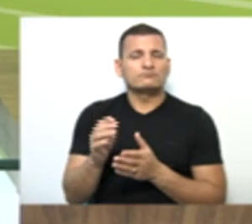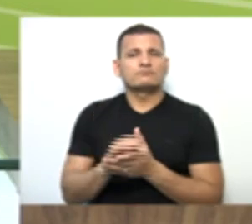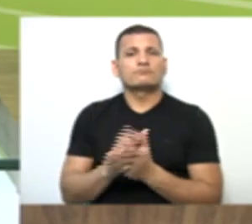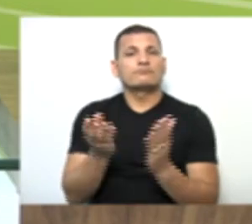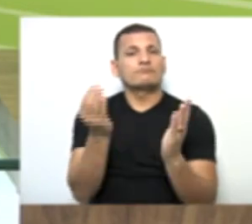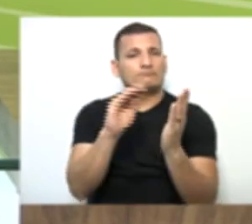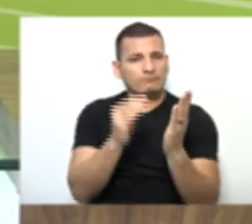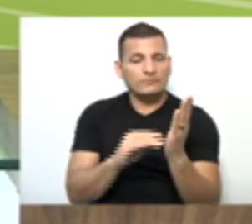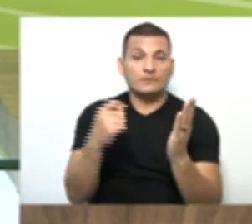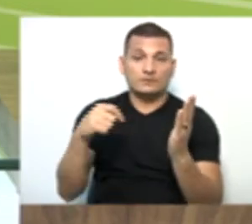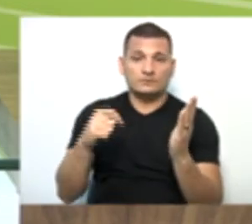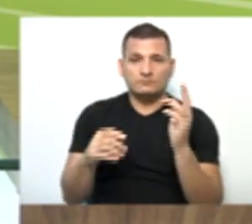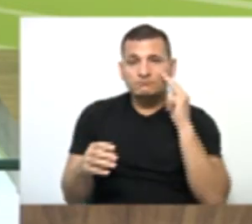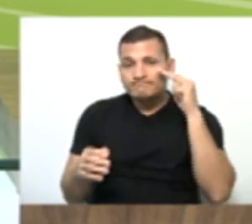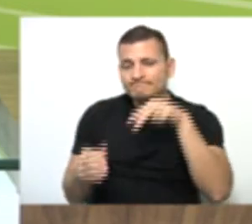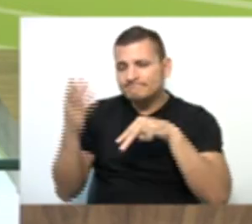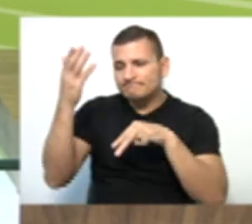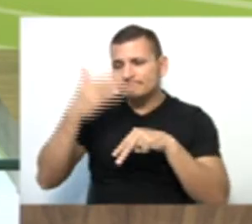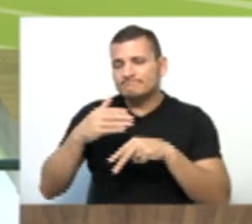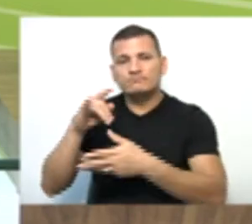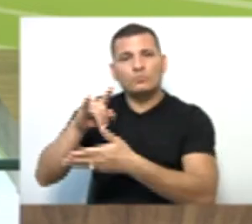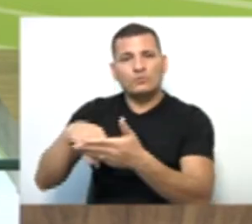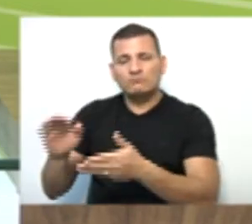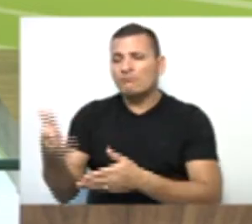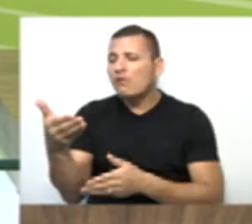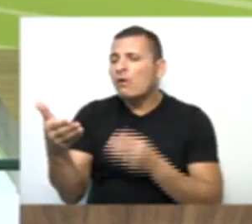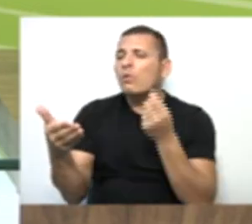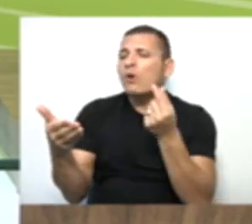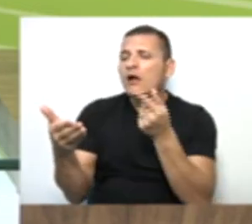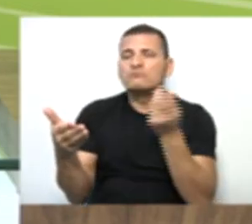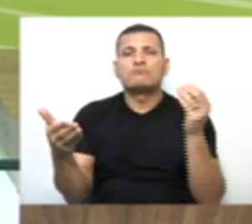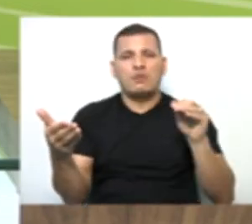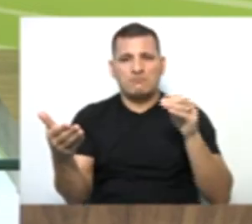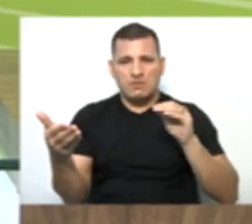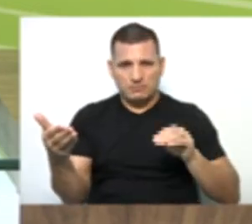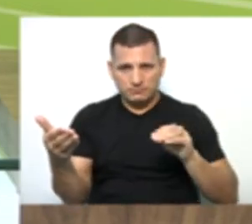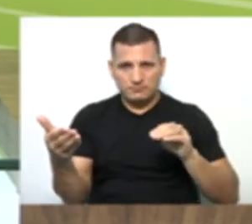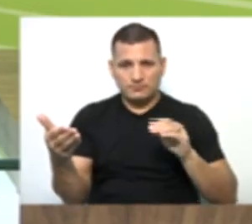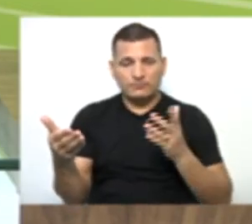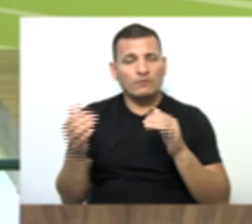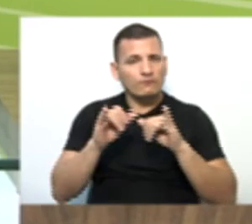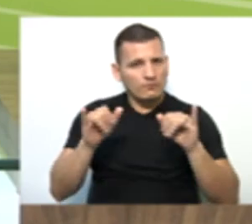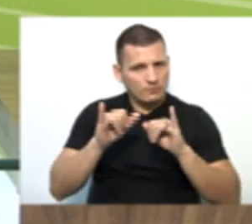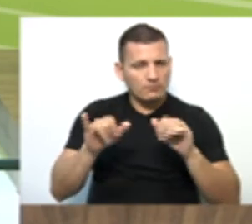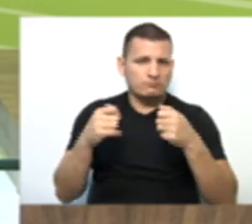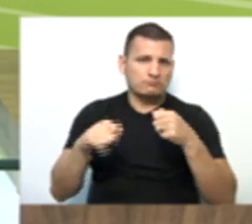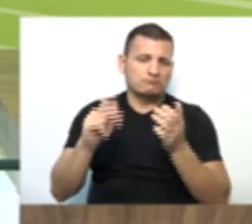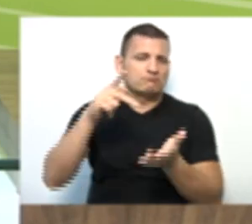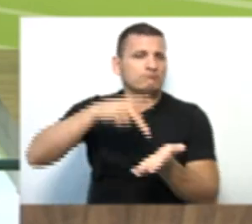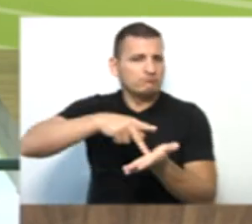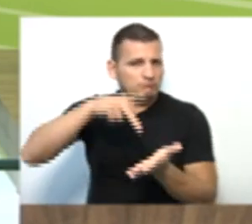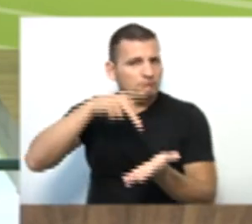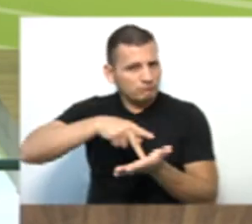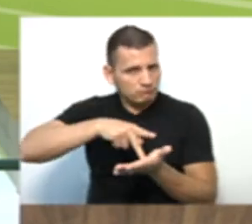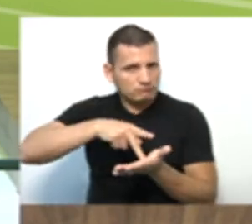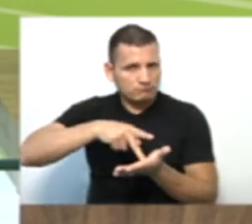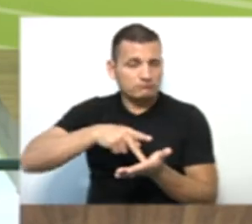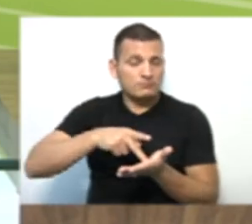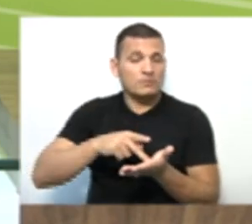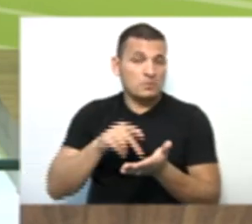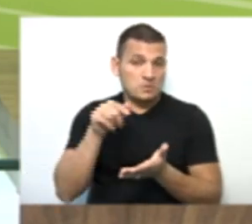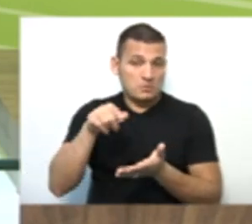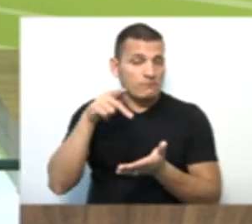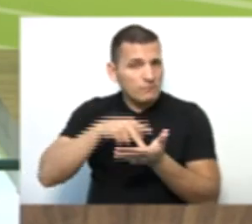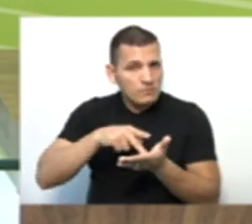haver documentos que comprovem. A informação, o princípio básico, tem que ser verídica. E, além de ser verídica, ela tem que